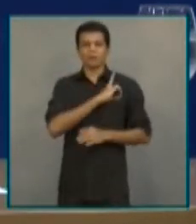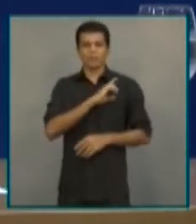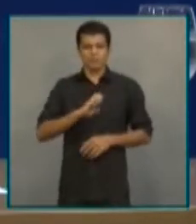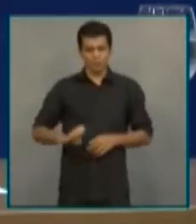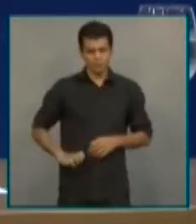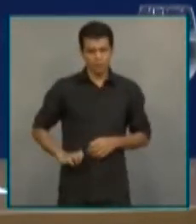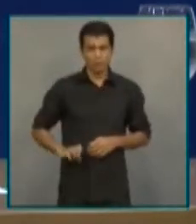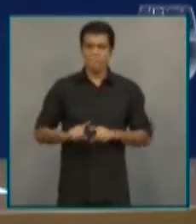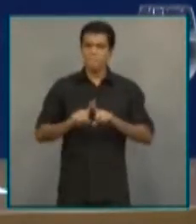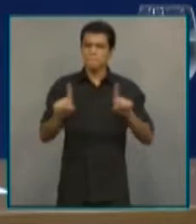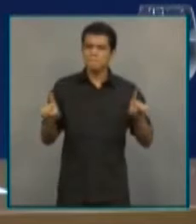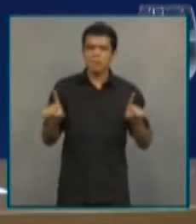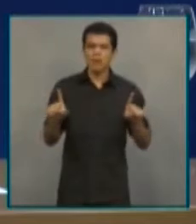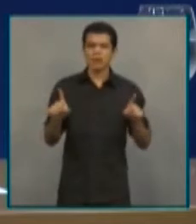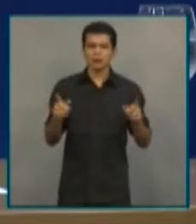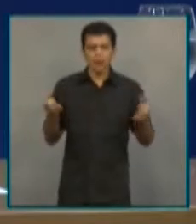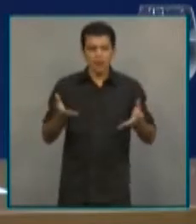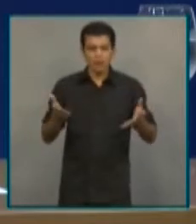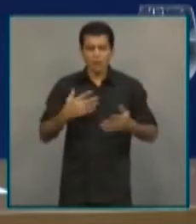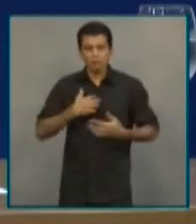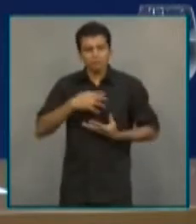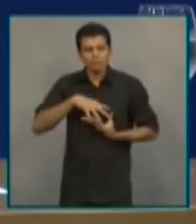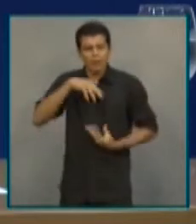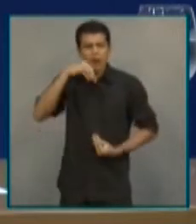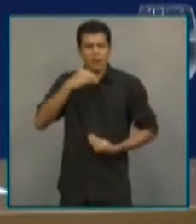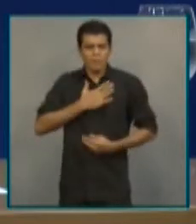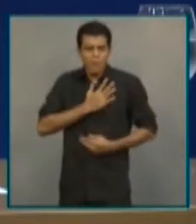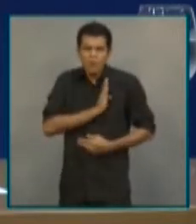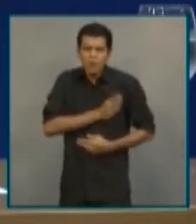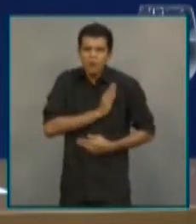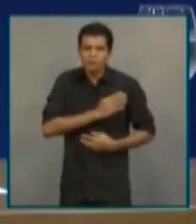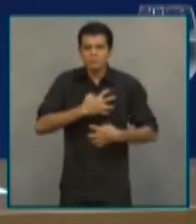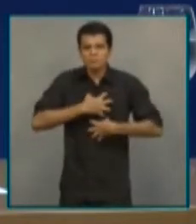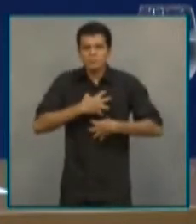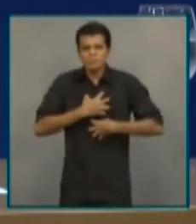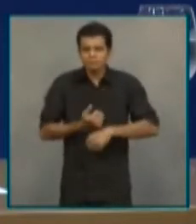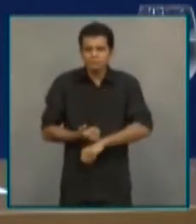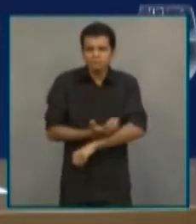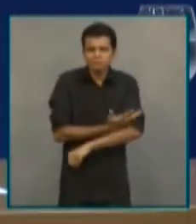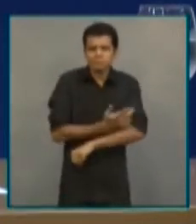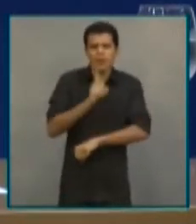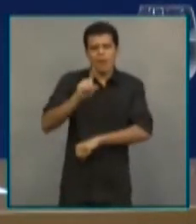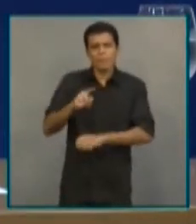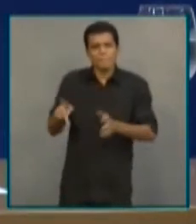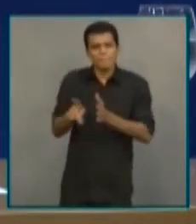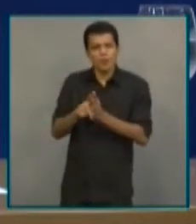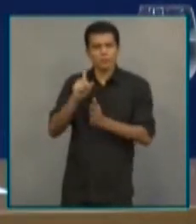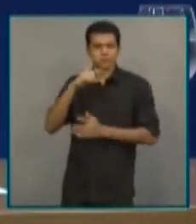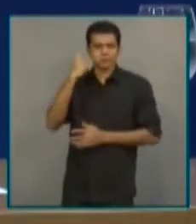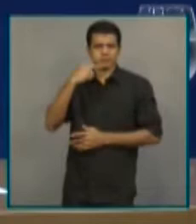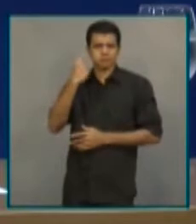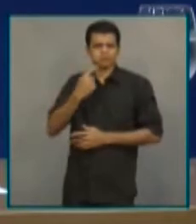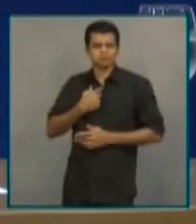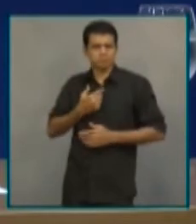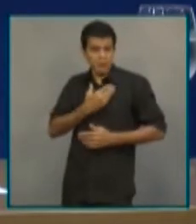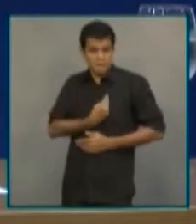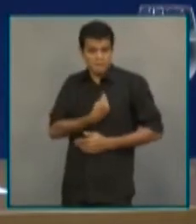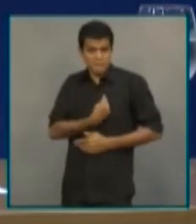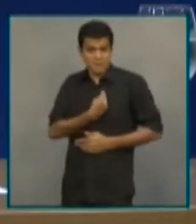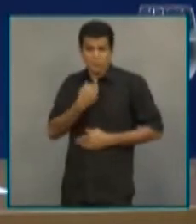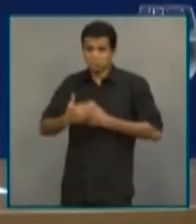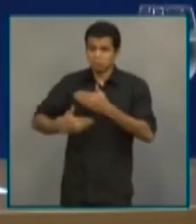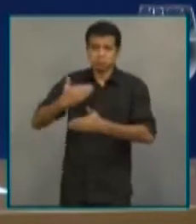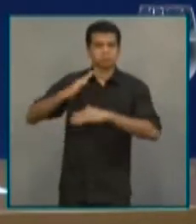mas a alma e o coração e o viver é da advocacia, que foi uma escolha de vida minha, entendi